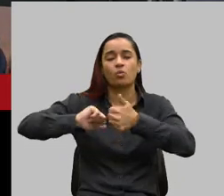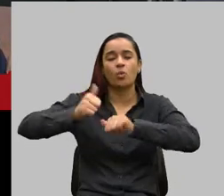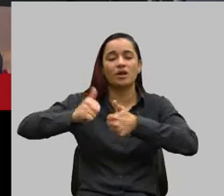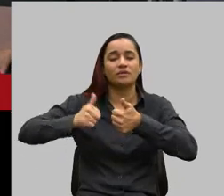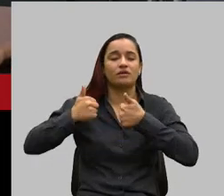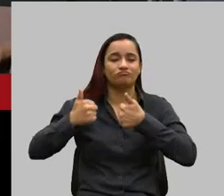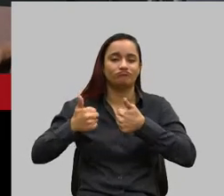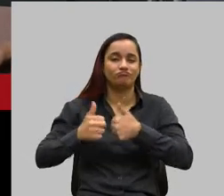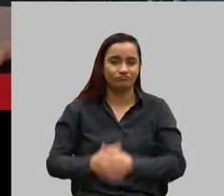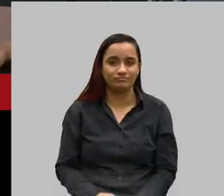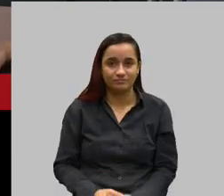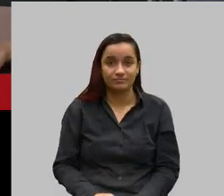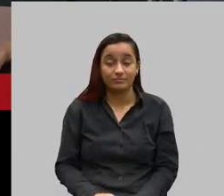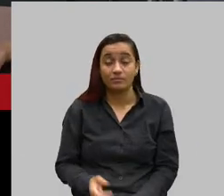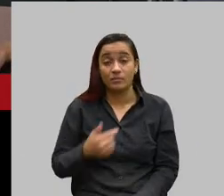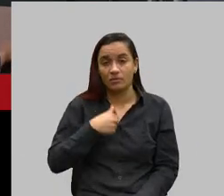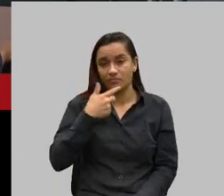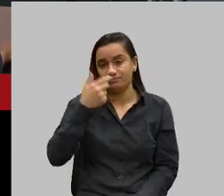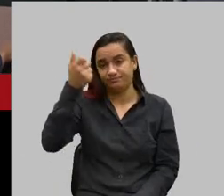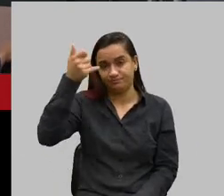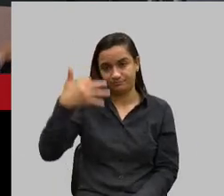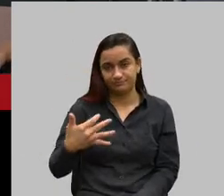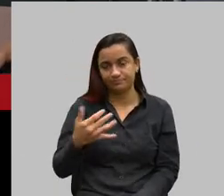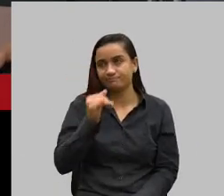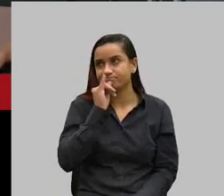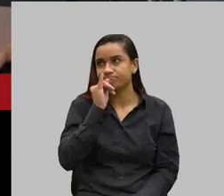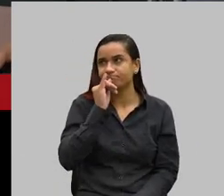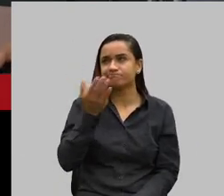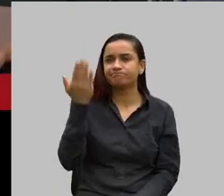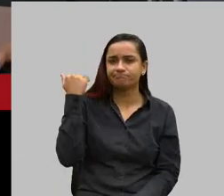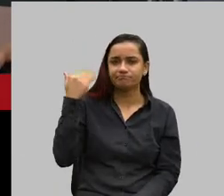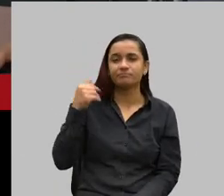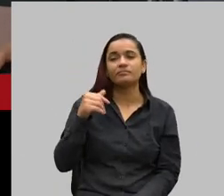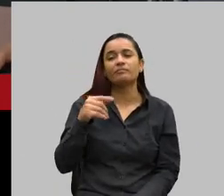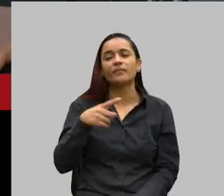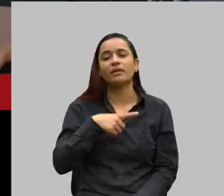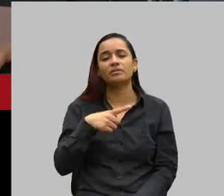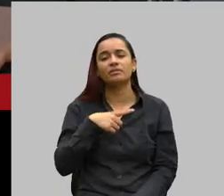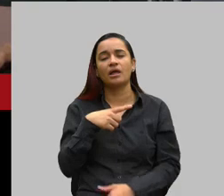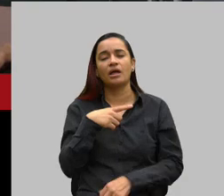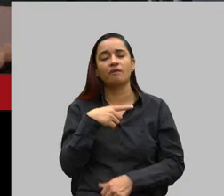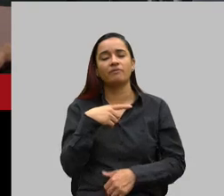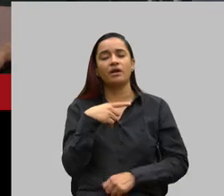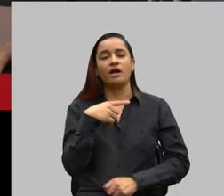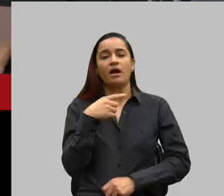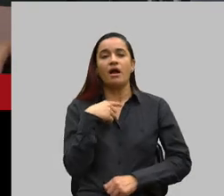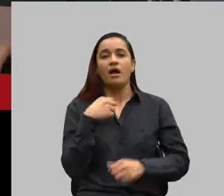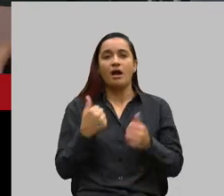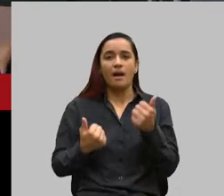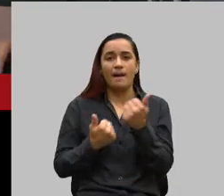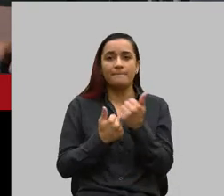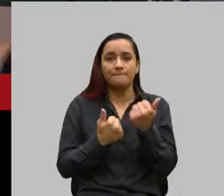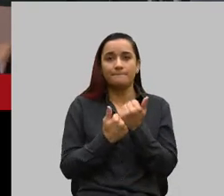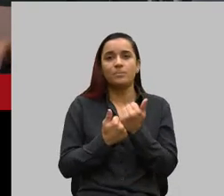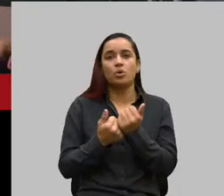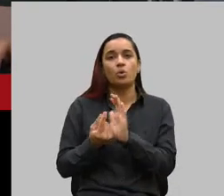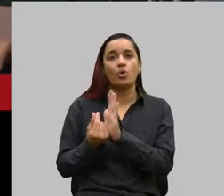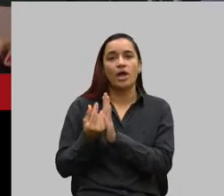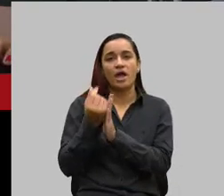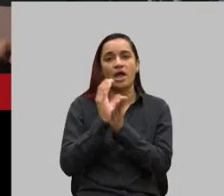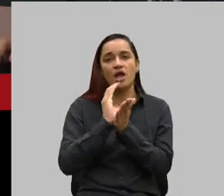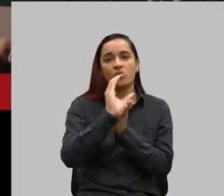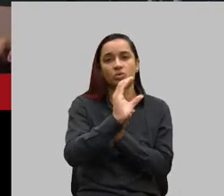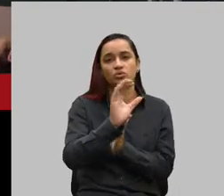aqui recentemente também haverá apoio né de recursos fenig